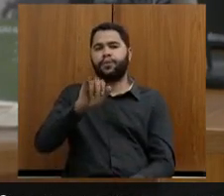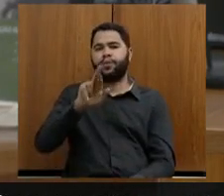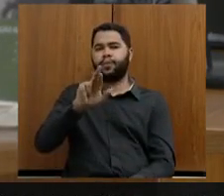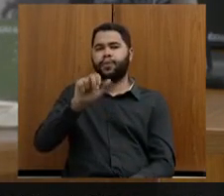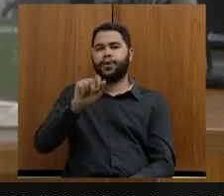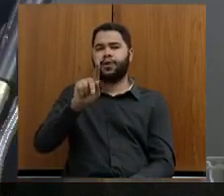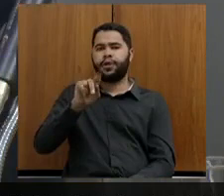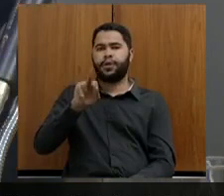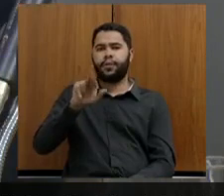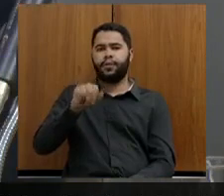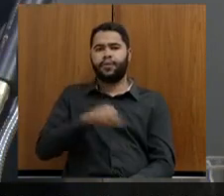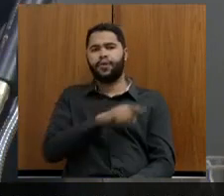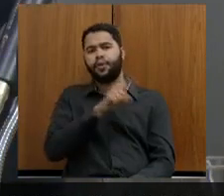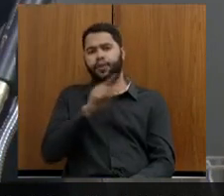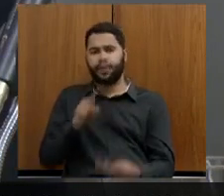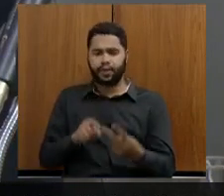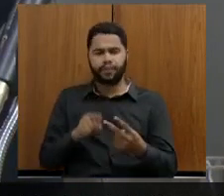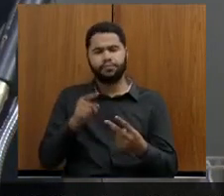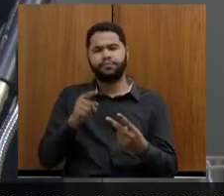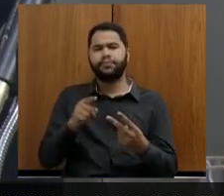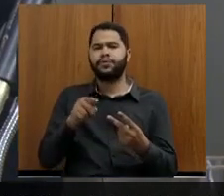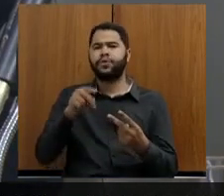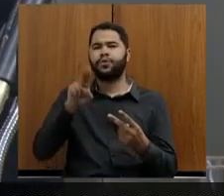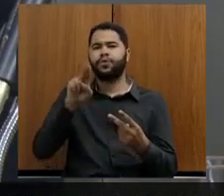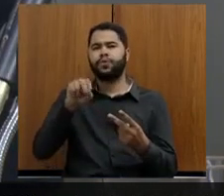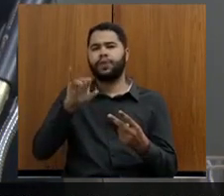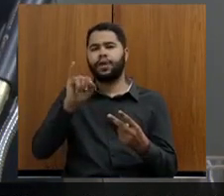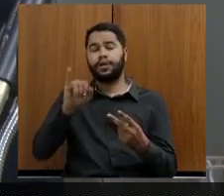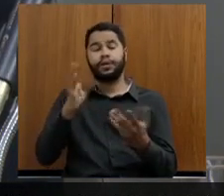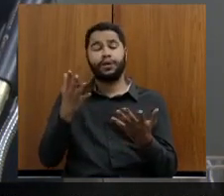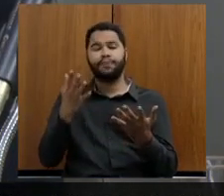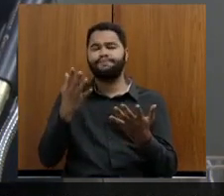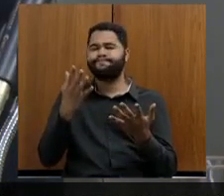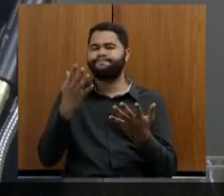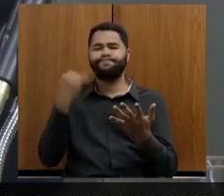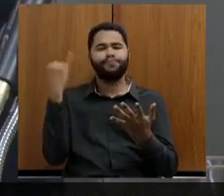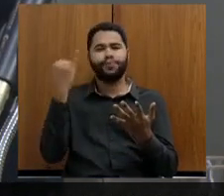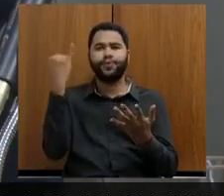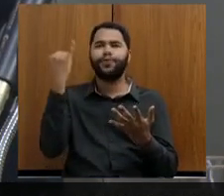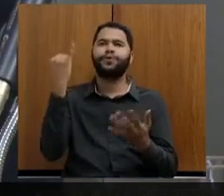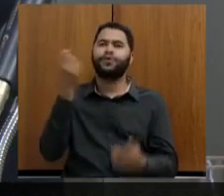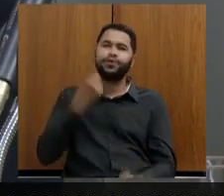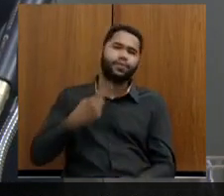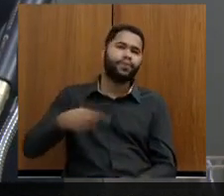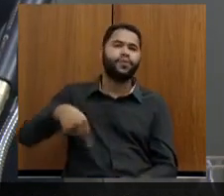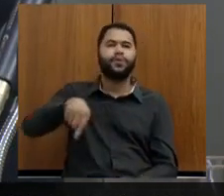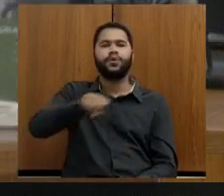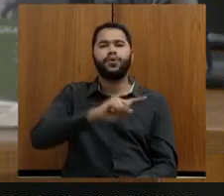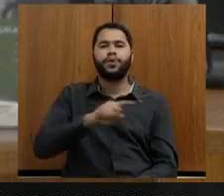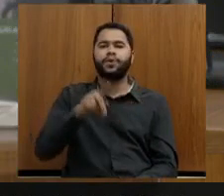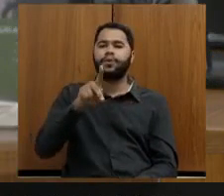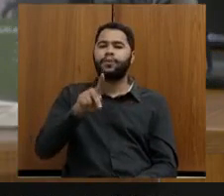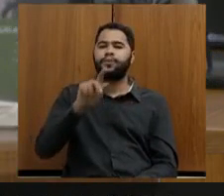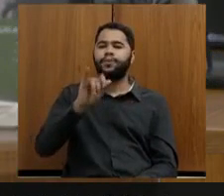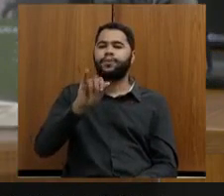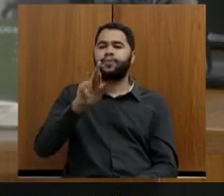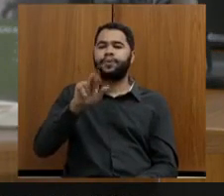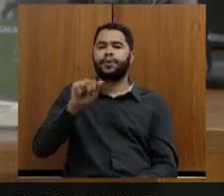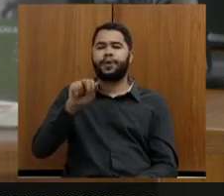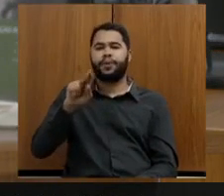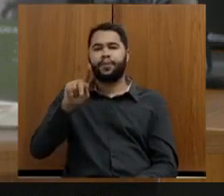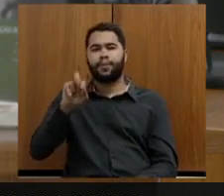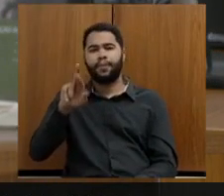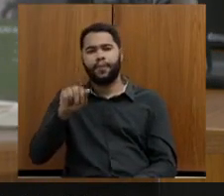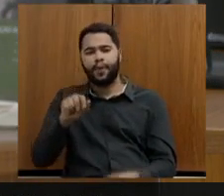para Unaí Unaí e Pirapora Muito obrigado esse muito importante para a nossa Pirapora para nossa